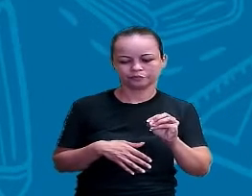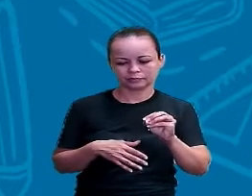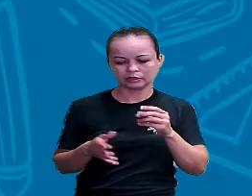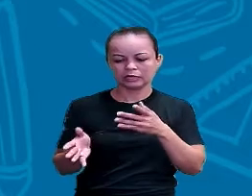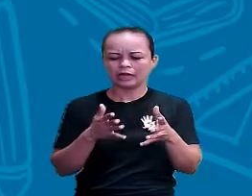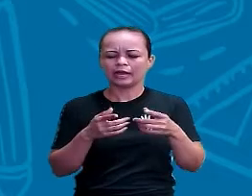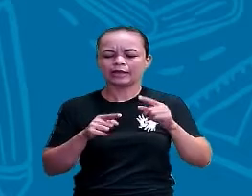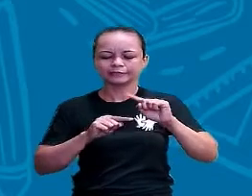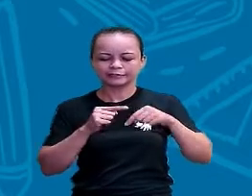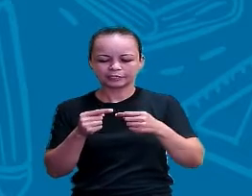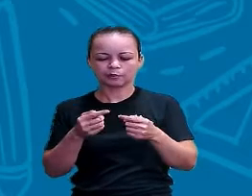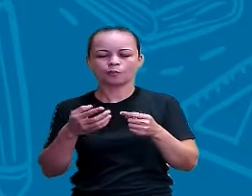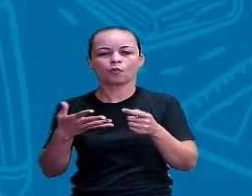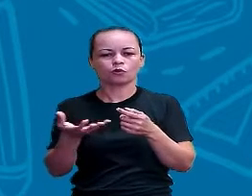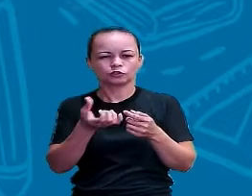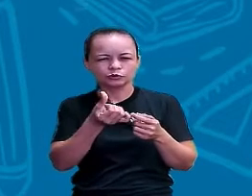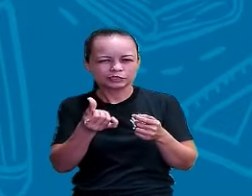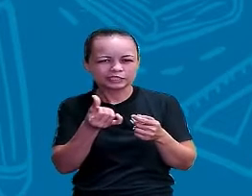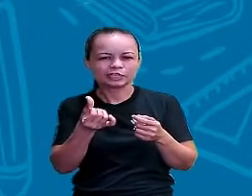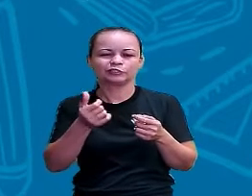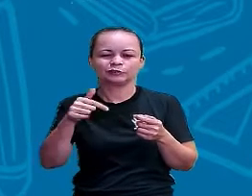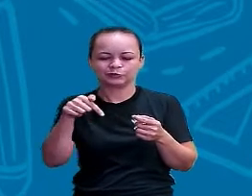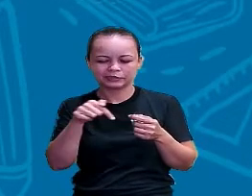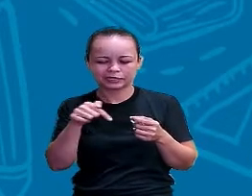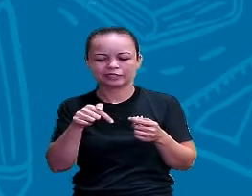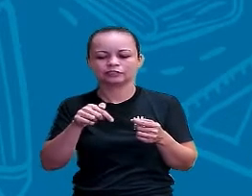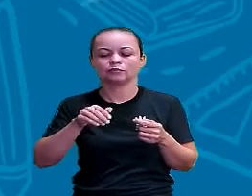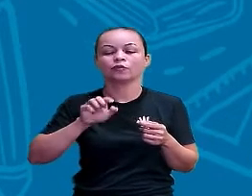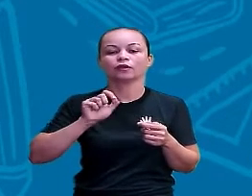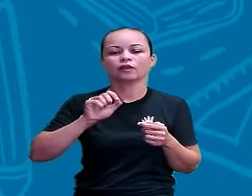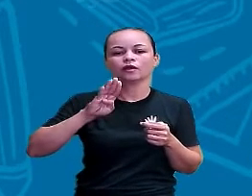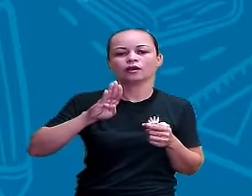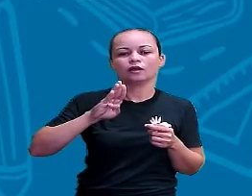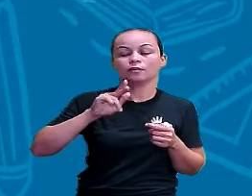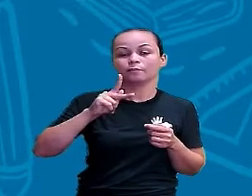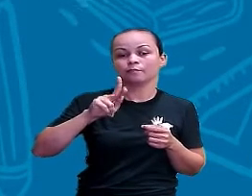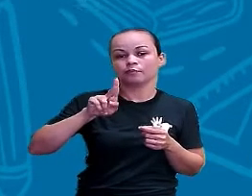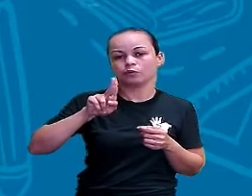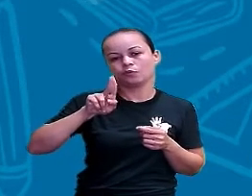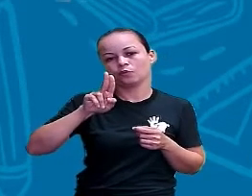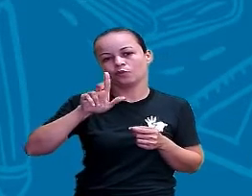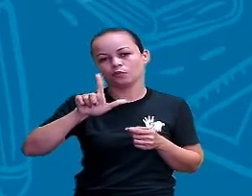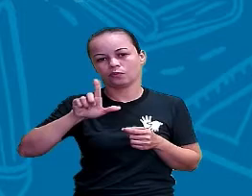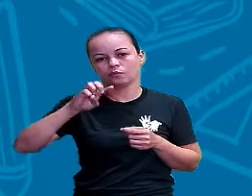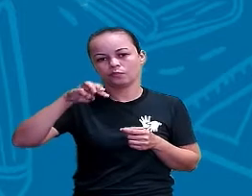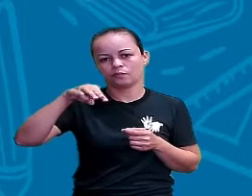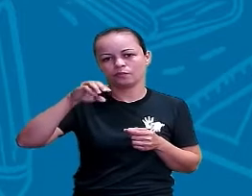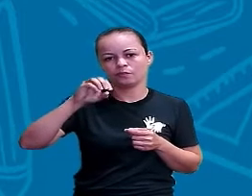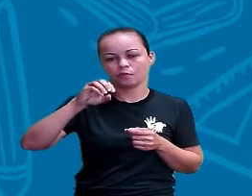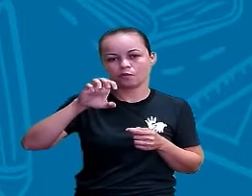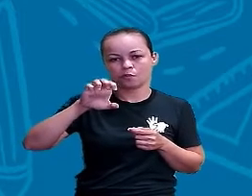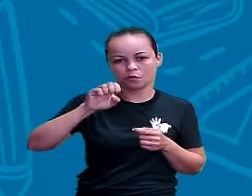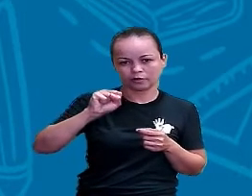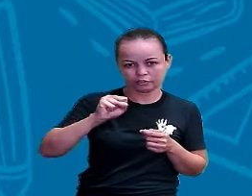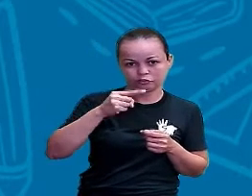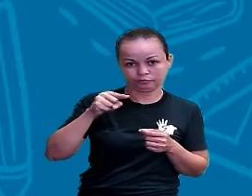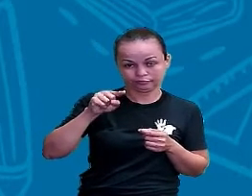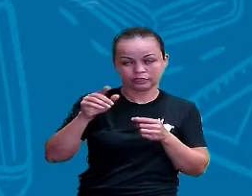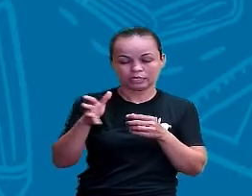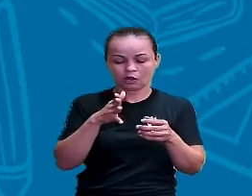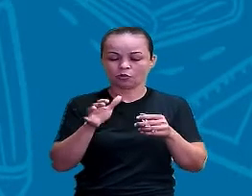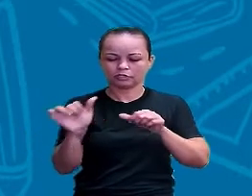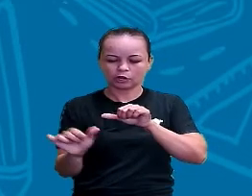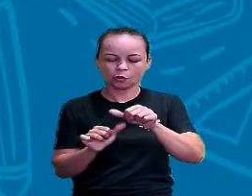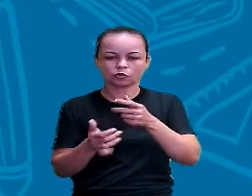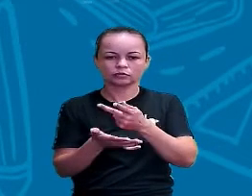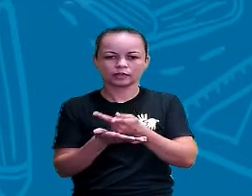nos pulmões, tá certo? Termina lá nos pulmões, naquela estrutura que eu mostrei para vocês, que são os alvéolos, né? Onde ocorrem as trocas